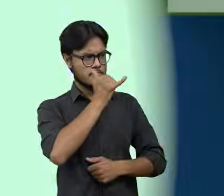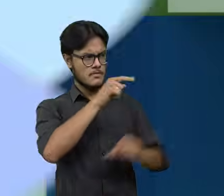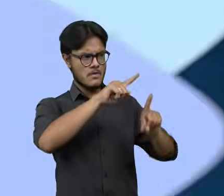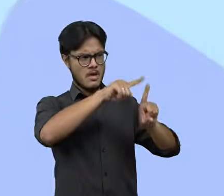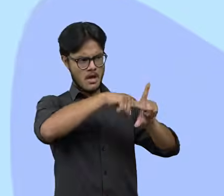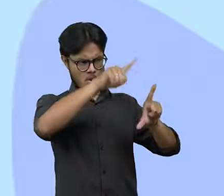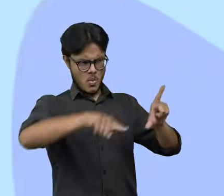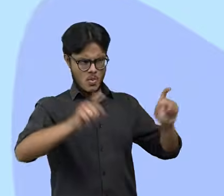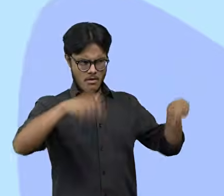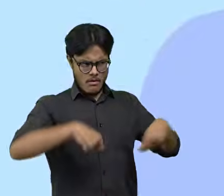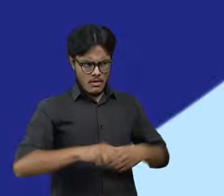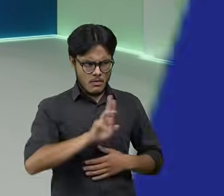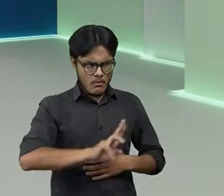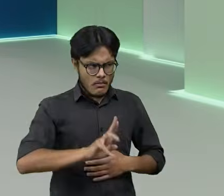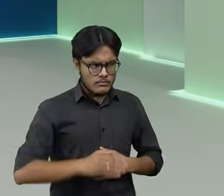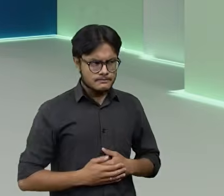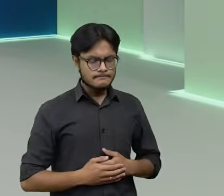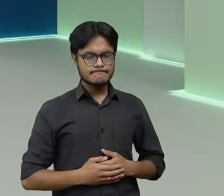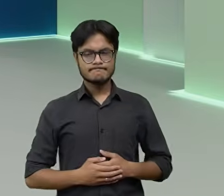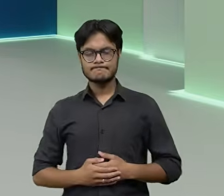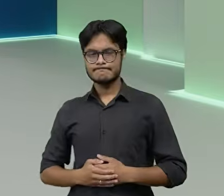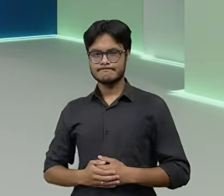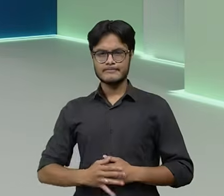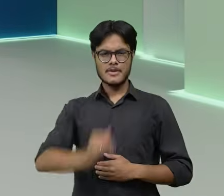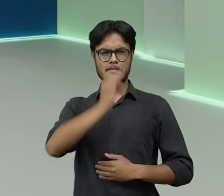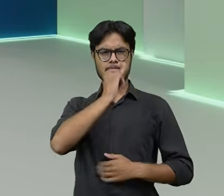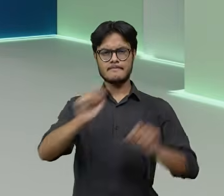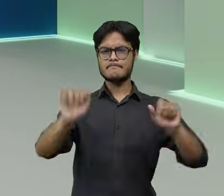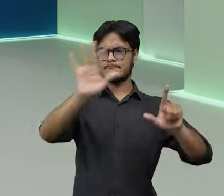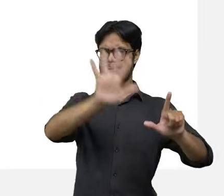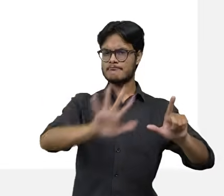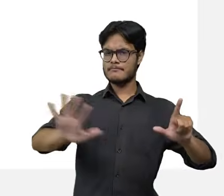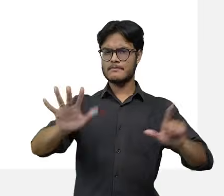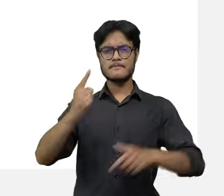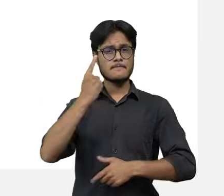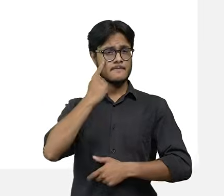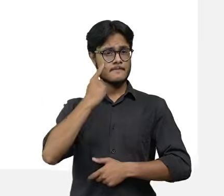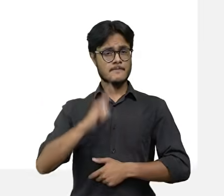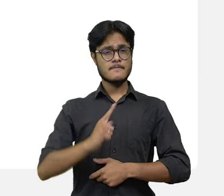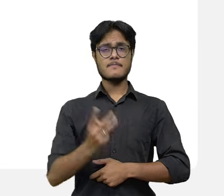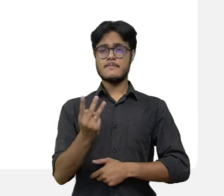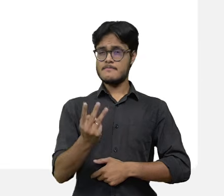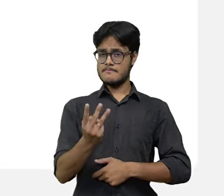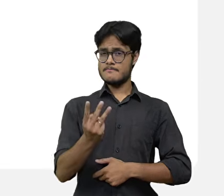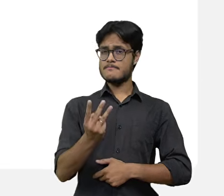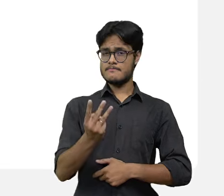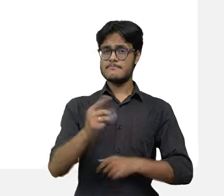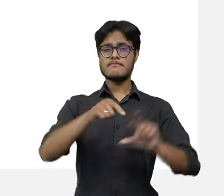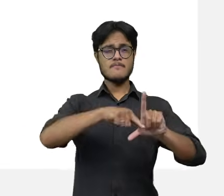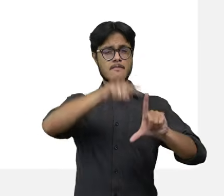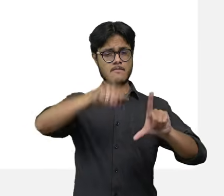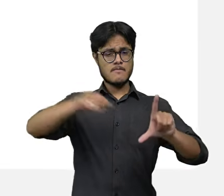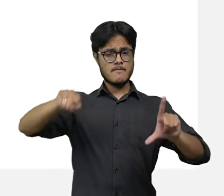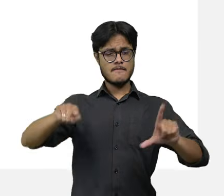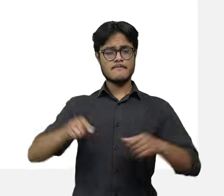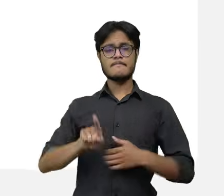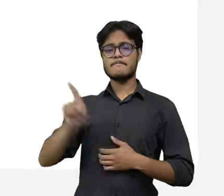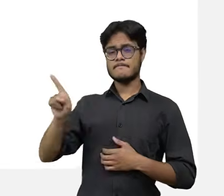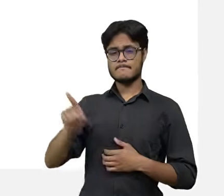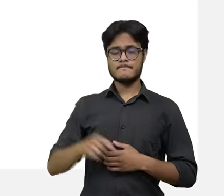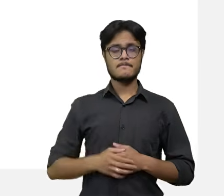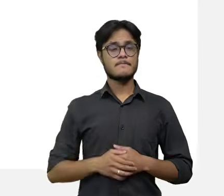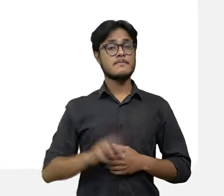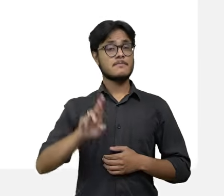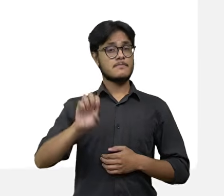gráfico? Você pode observar aí na nossa figura que a gente tem os 3 gráficos para você aí. O gráfico